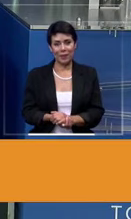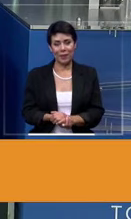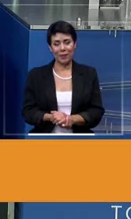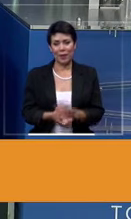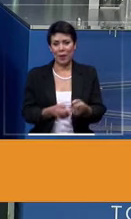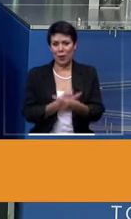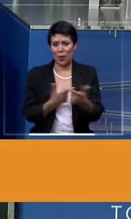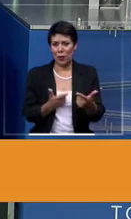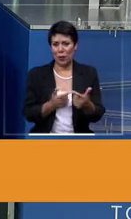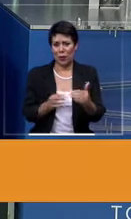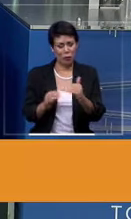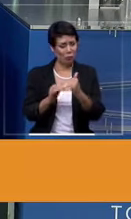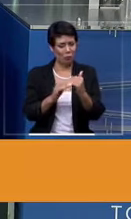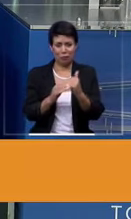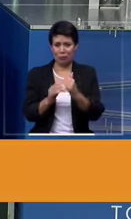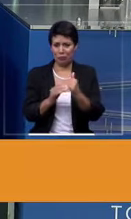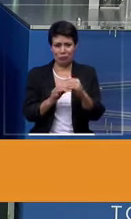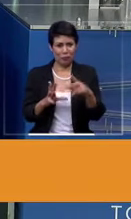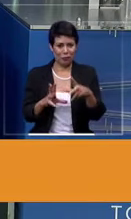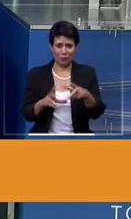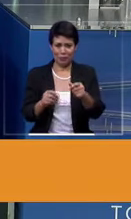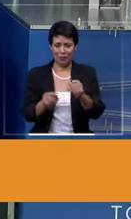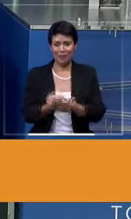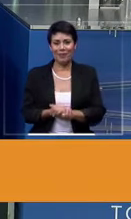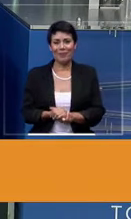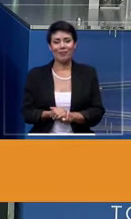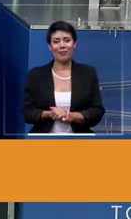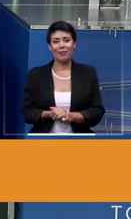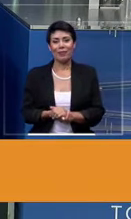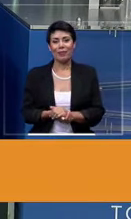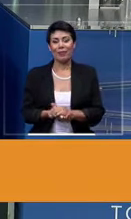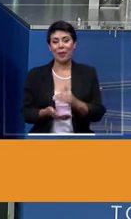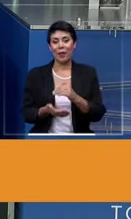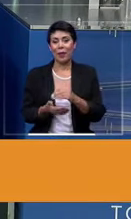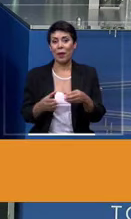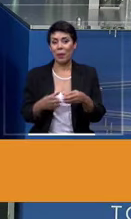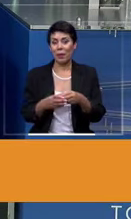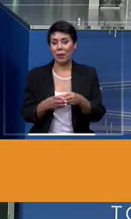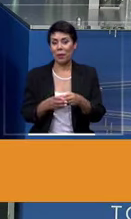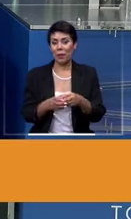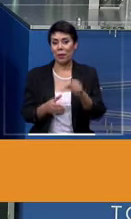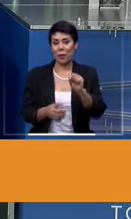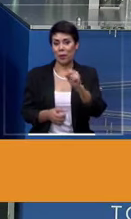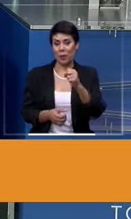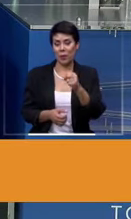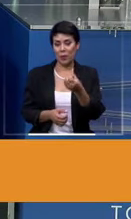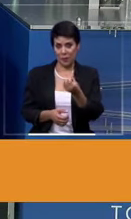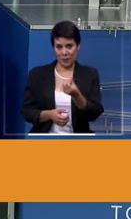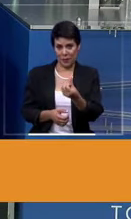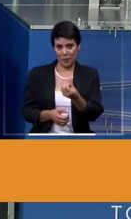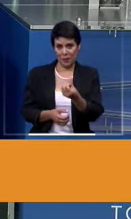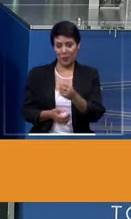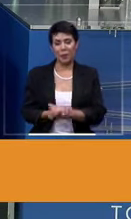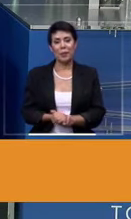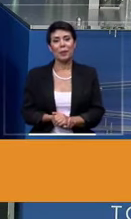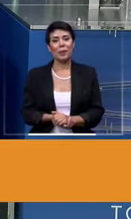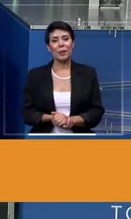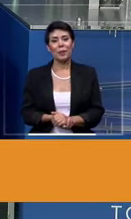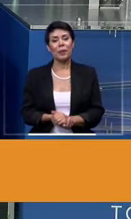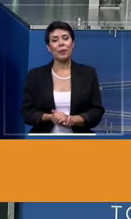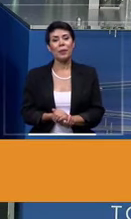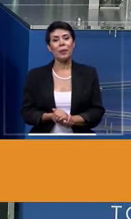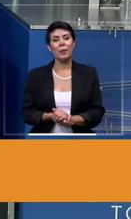Para sorte, todo mundo é igual. Bola rosa, número 86. Rosa, 86.